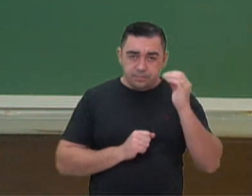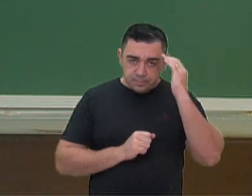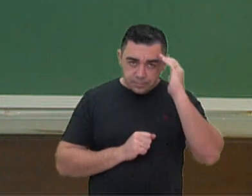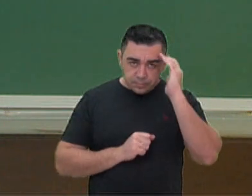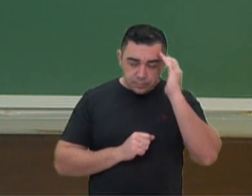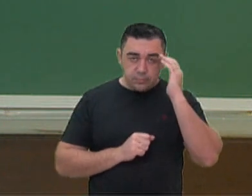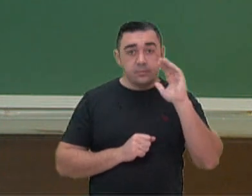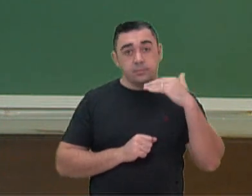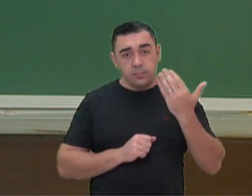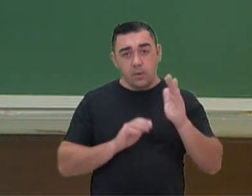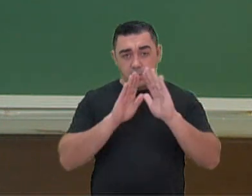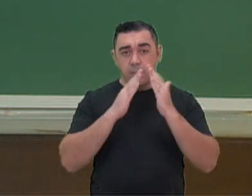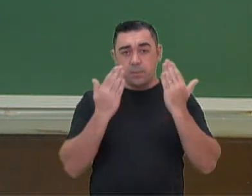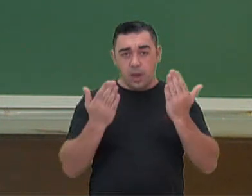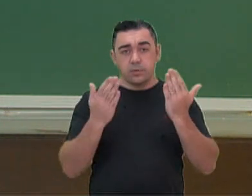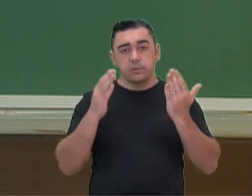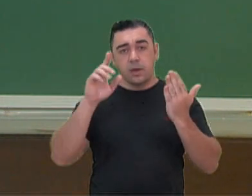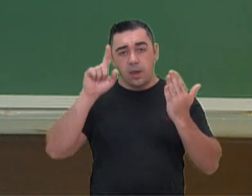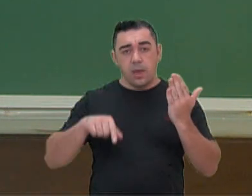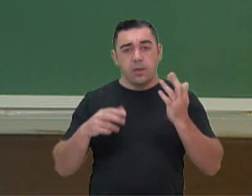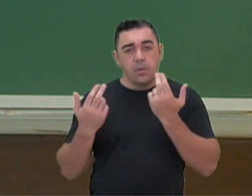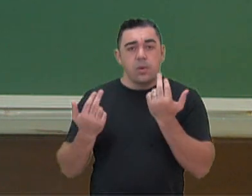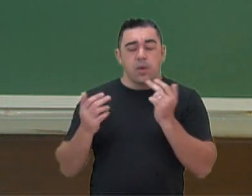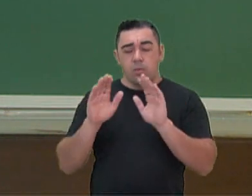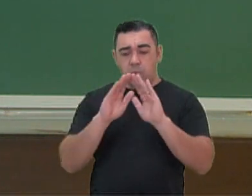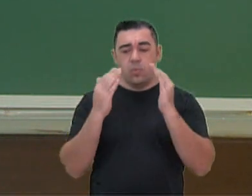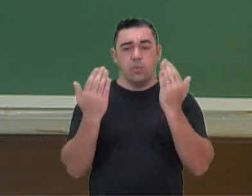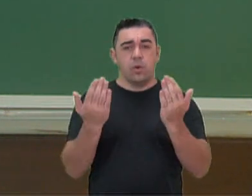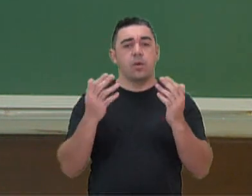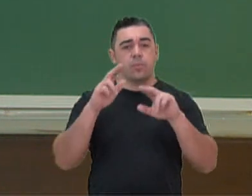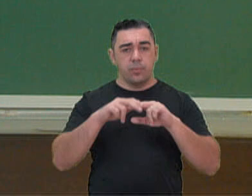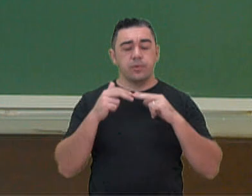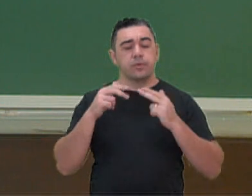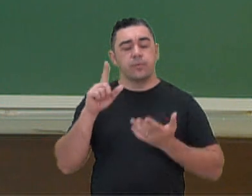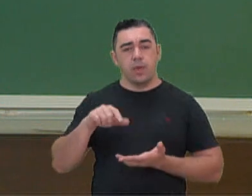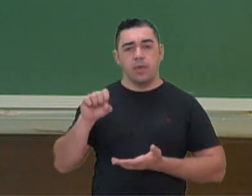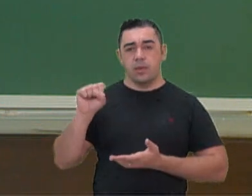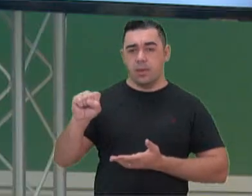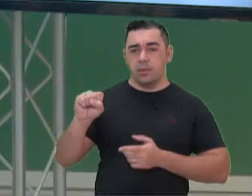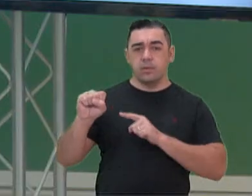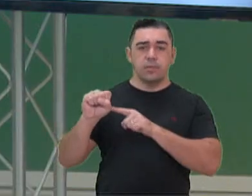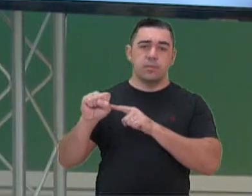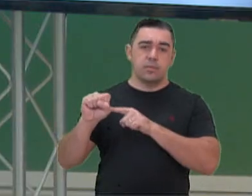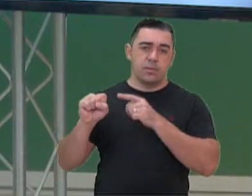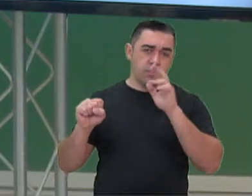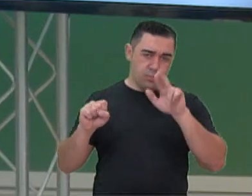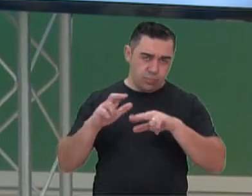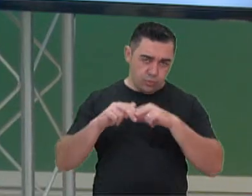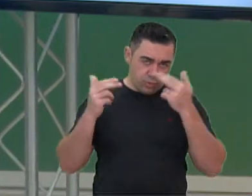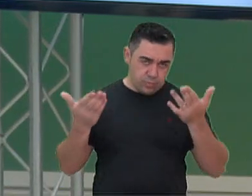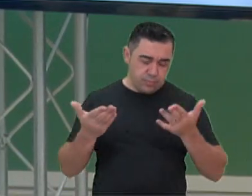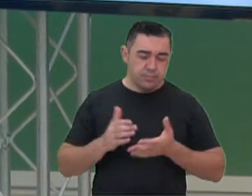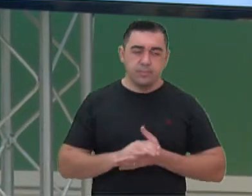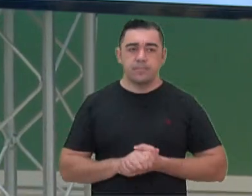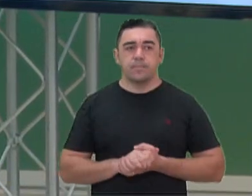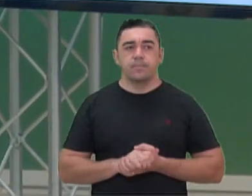Então, a imagem é igual ao contradomínio nesse caso, por isso que a letra D indica a função